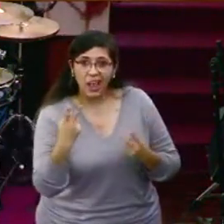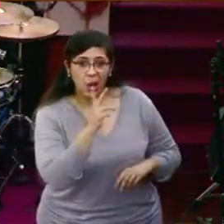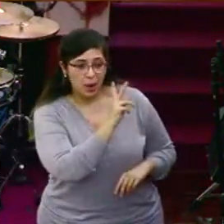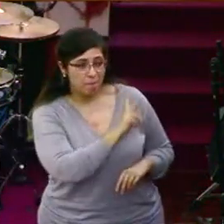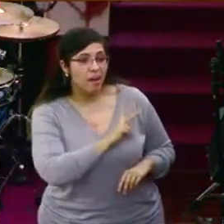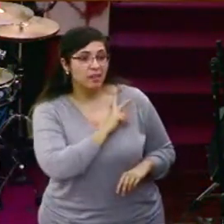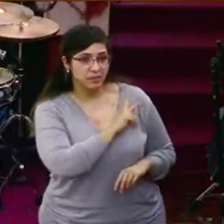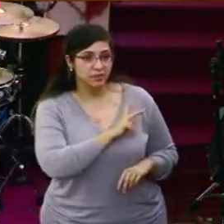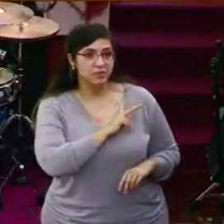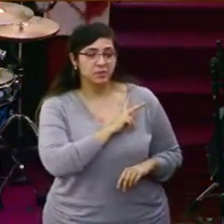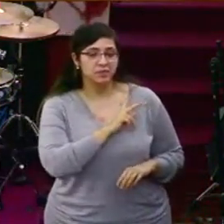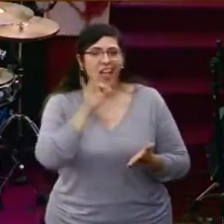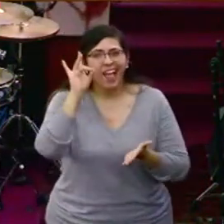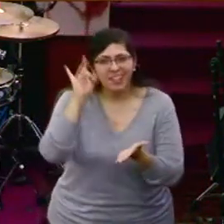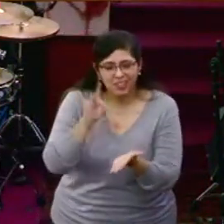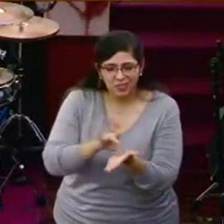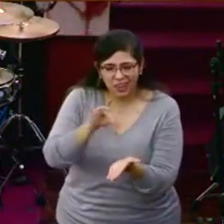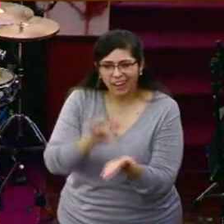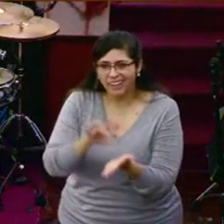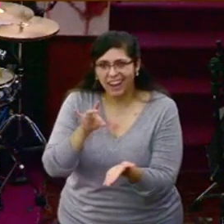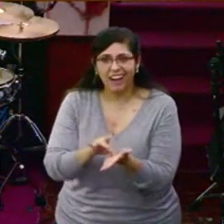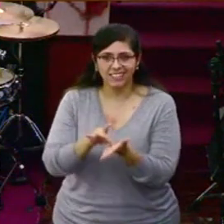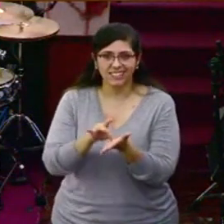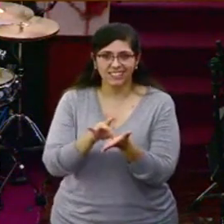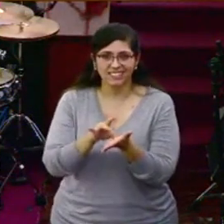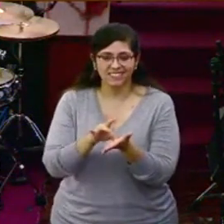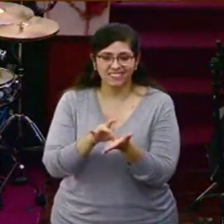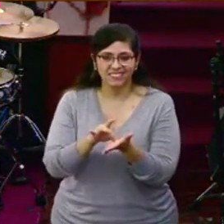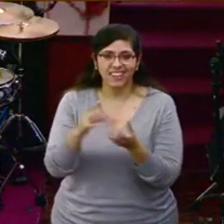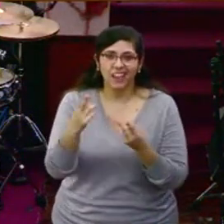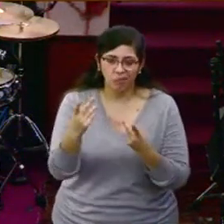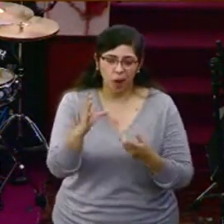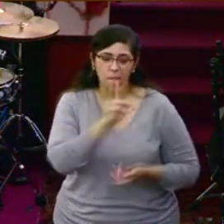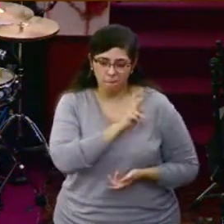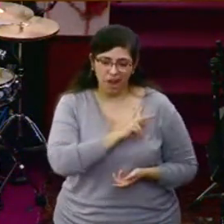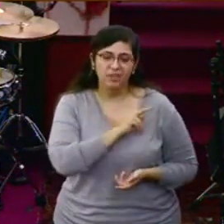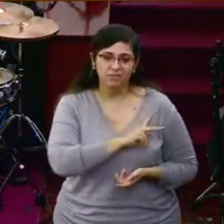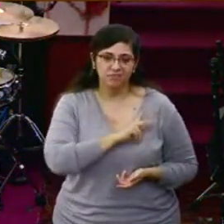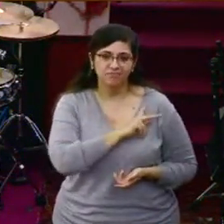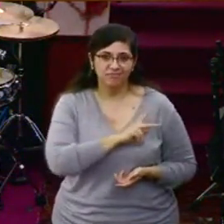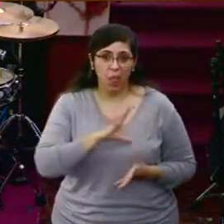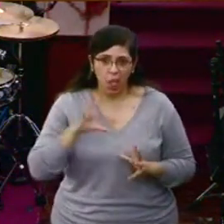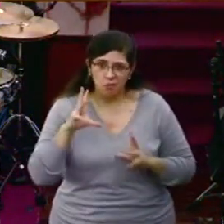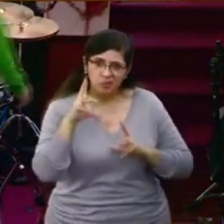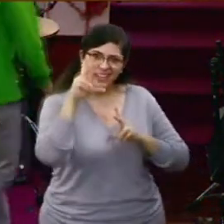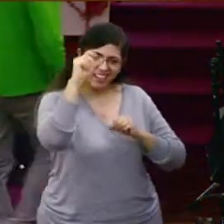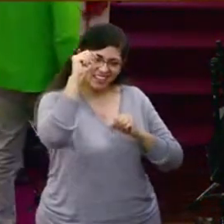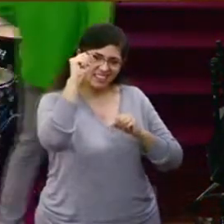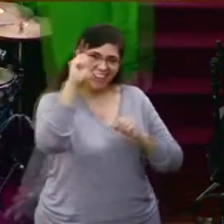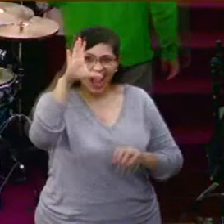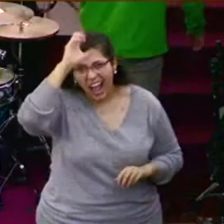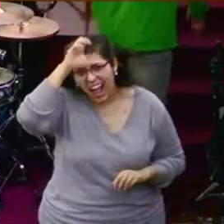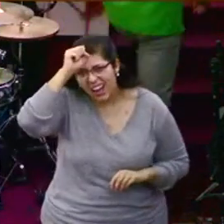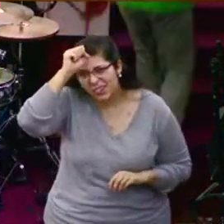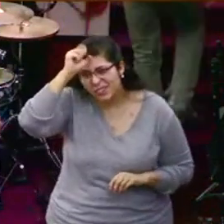senhor deus possa encontrar em nossas verdades como as defendidas por paulo como viver fortalecido quando a gente